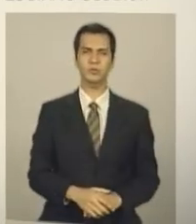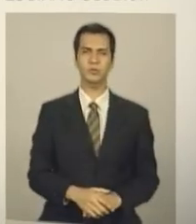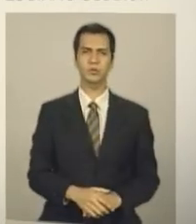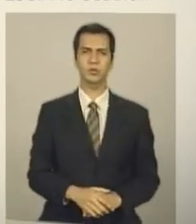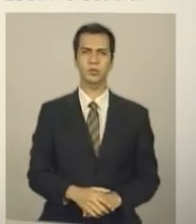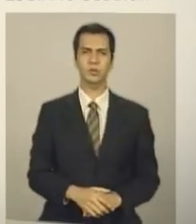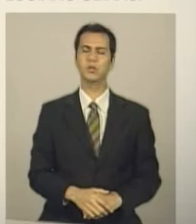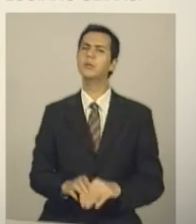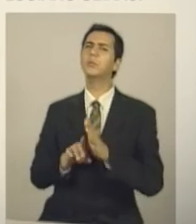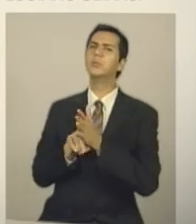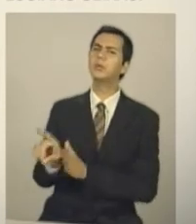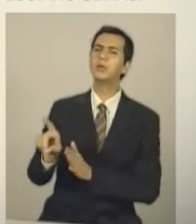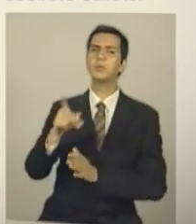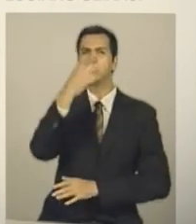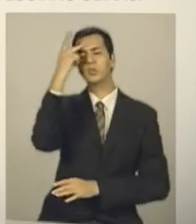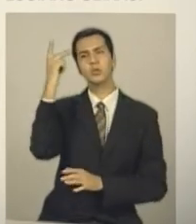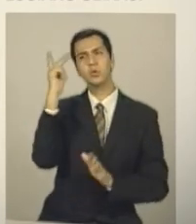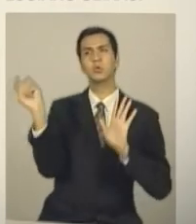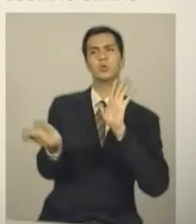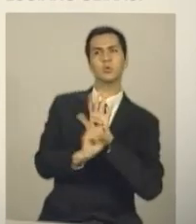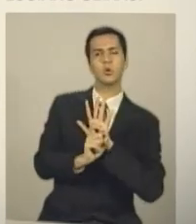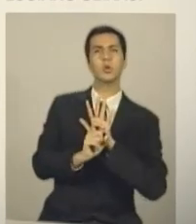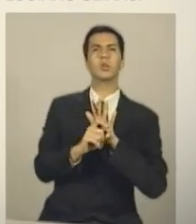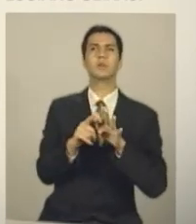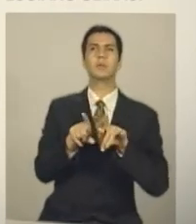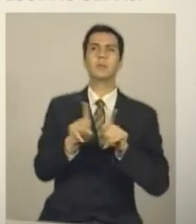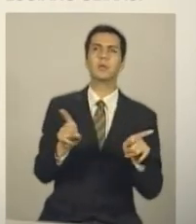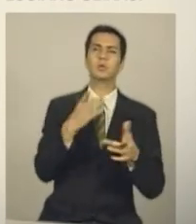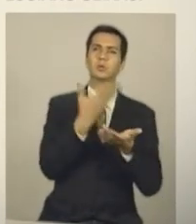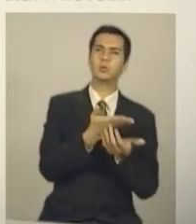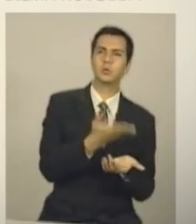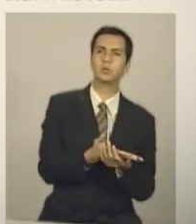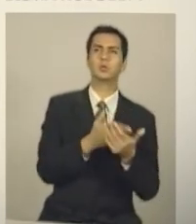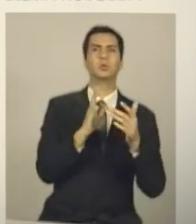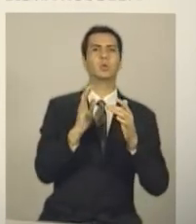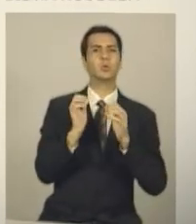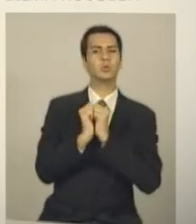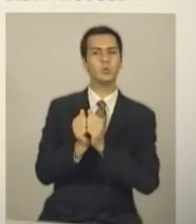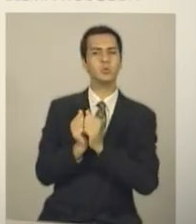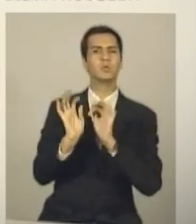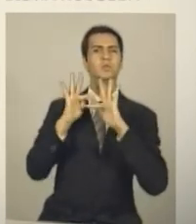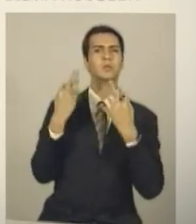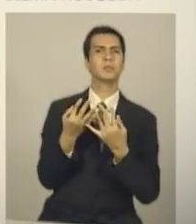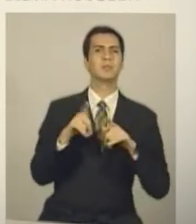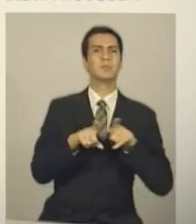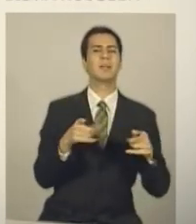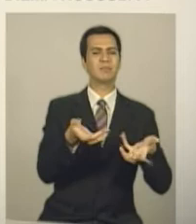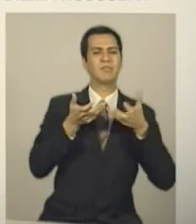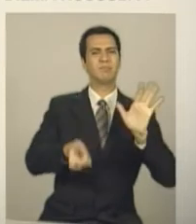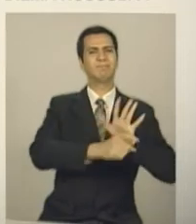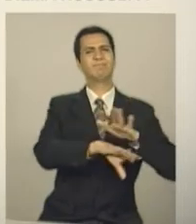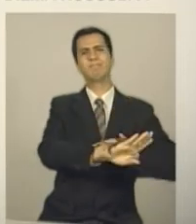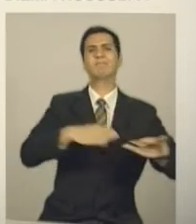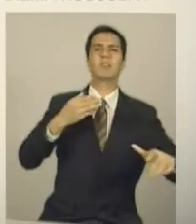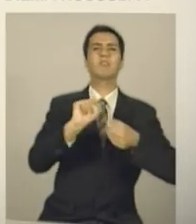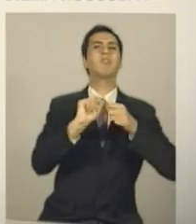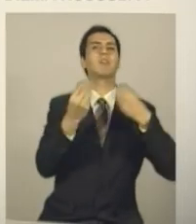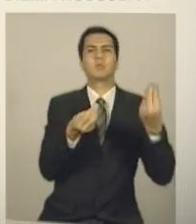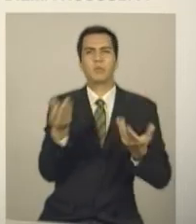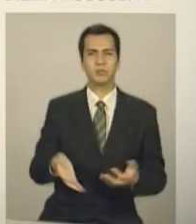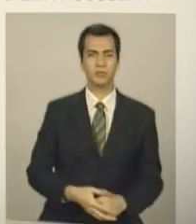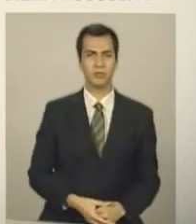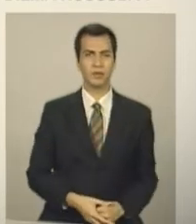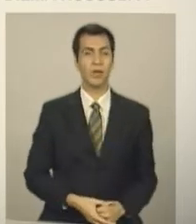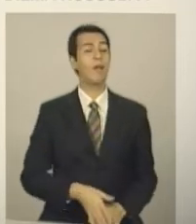trabalham ou estudam vivem com a família mas estão lutando contra a dependência para essas pessoas nós temos o Centro de